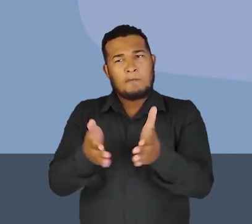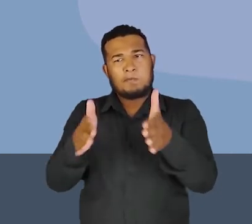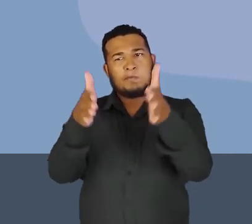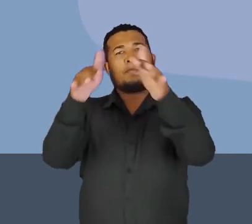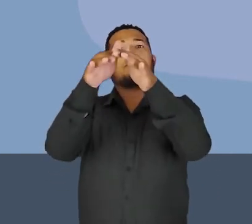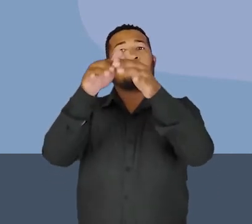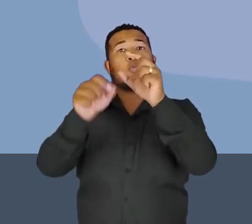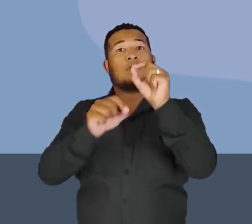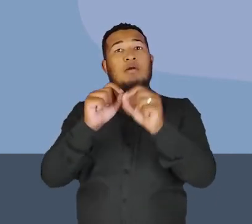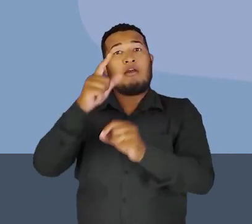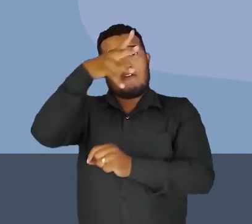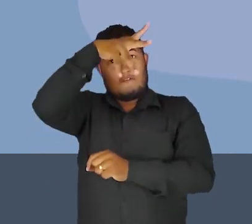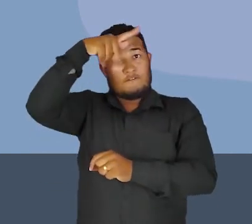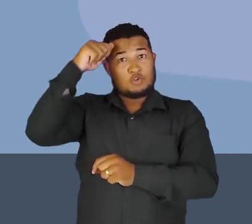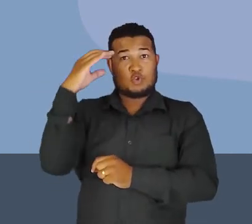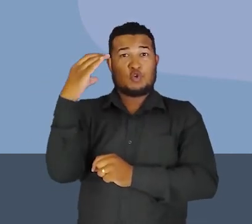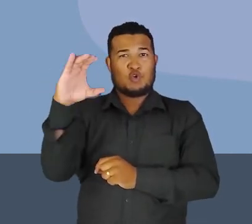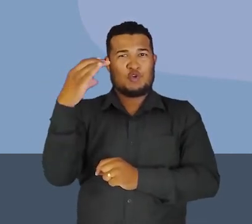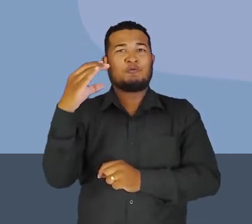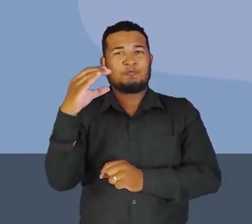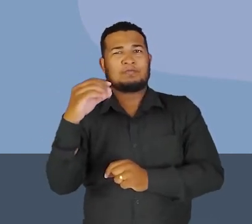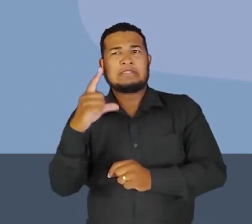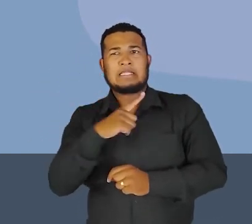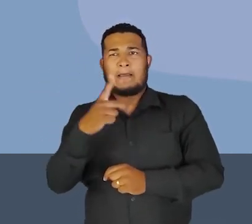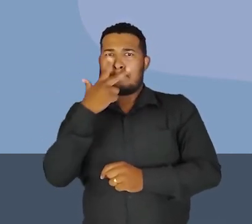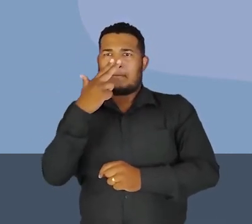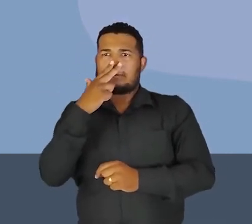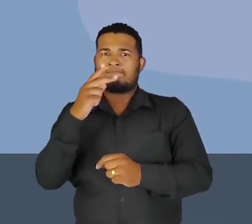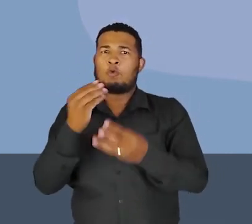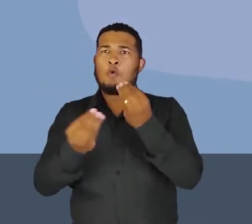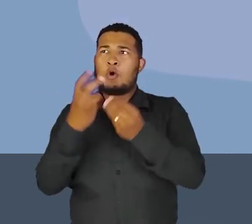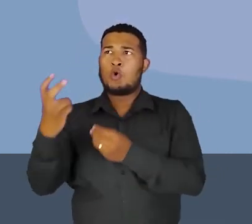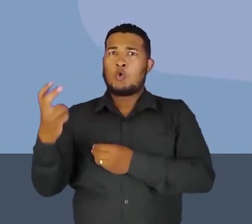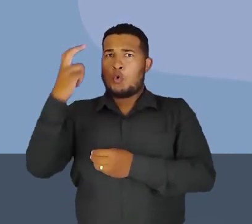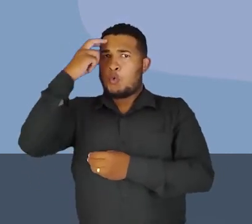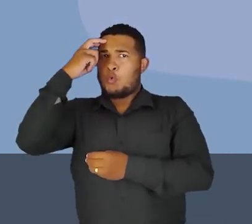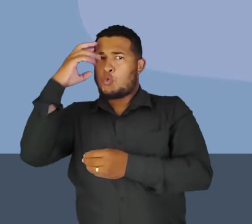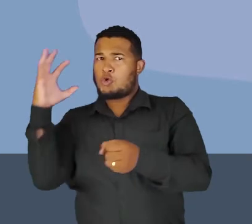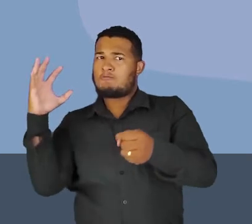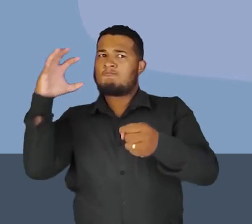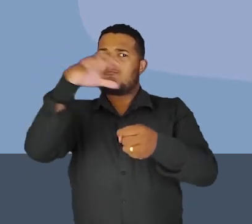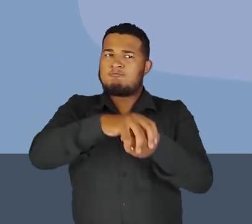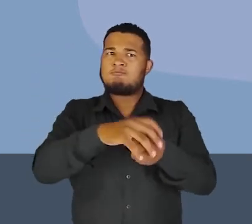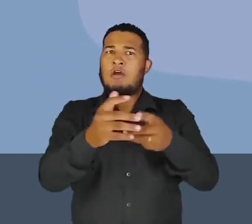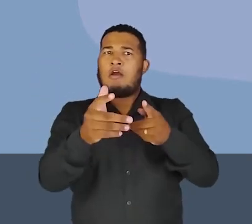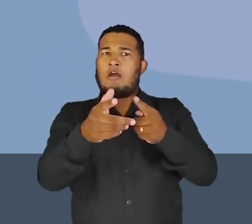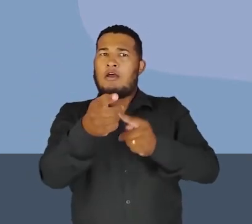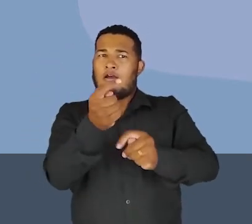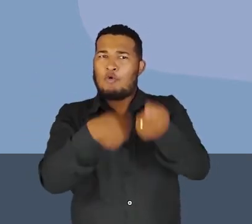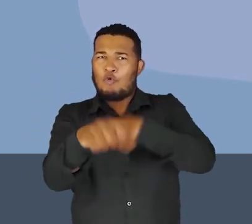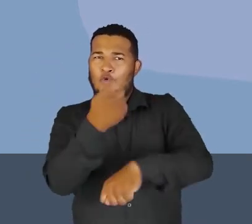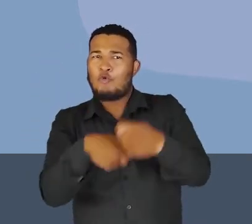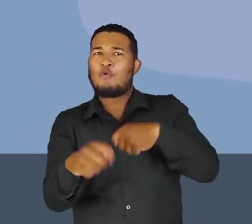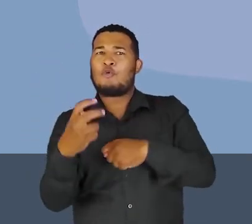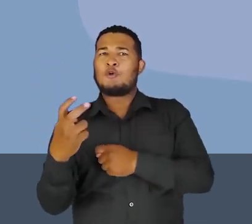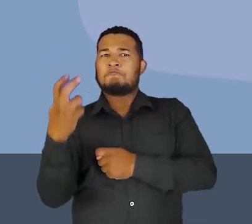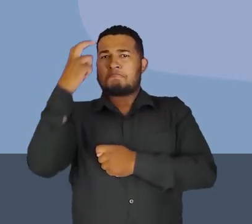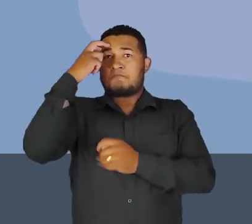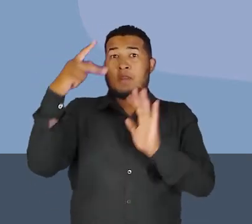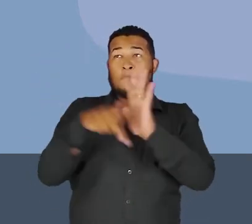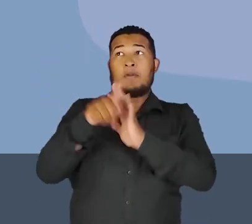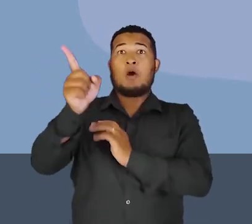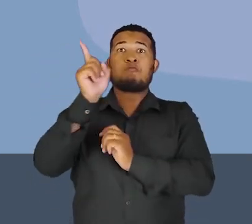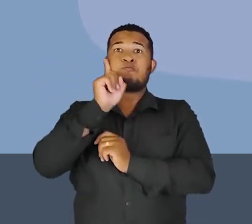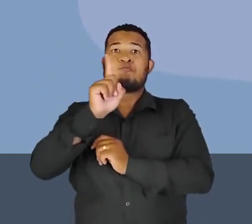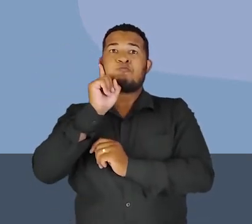representa, né, como nunca, essa invasão cultural, comercial, econômica dos Estados Unidos